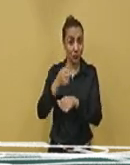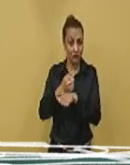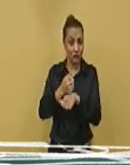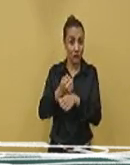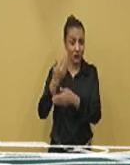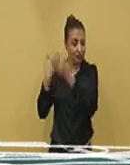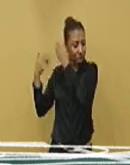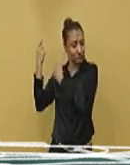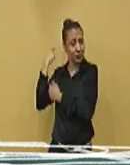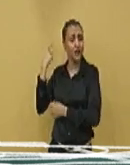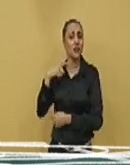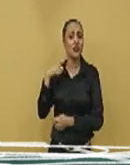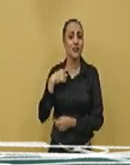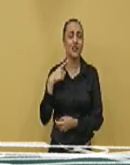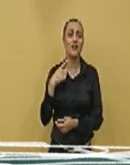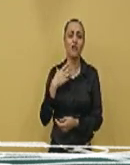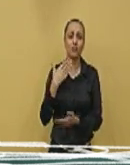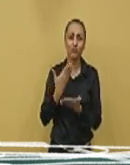pós-graduação